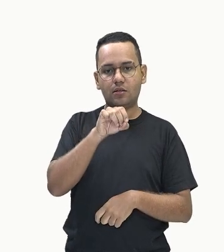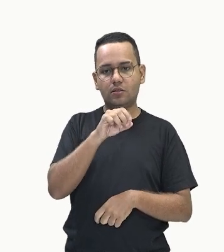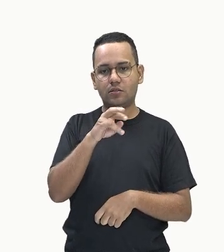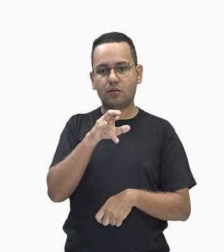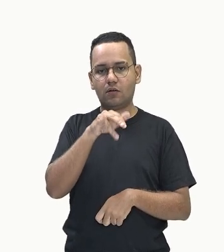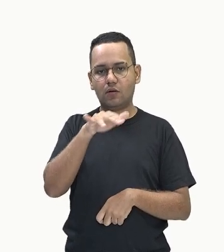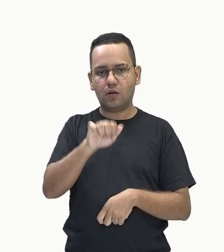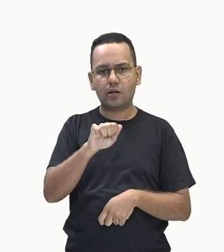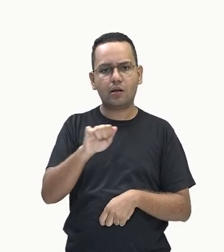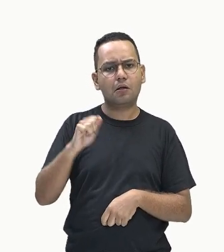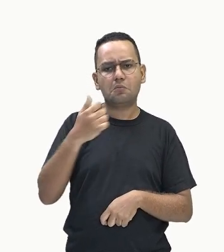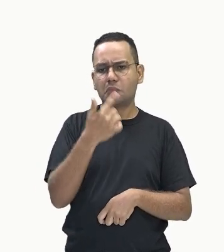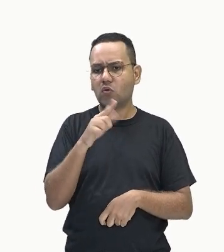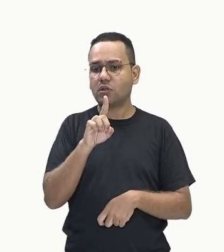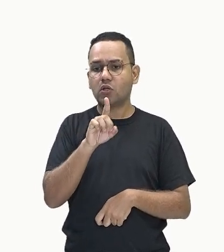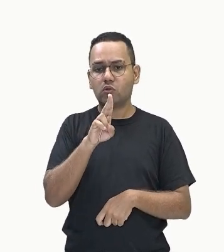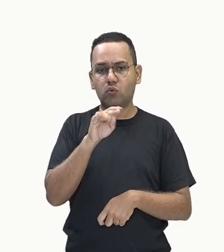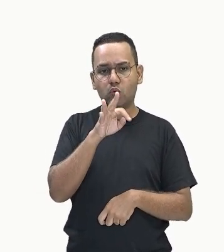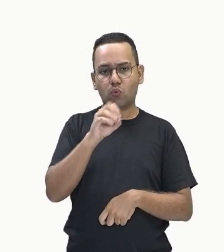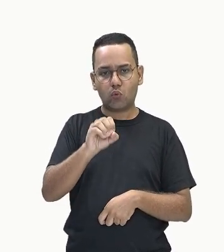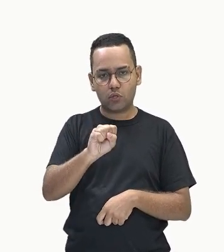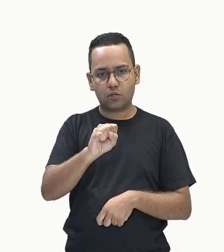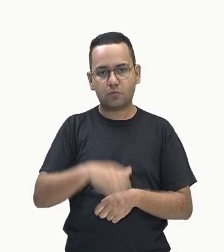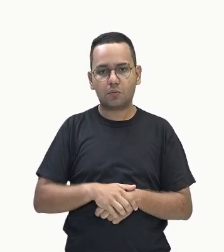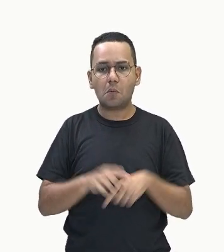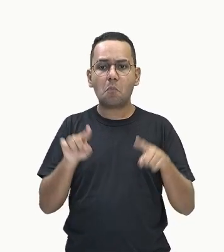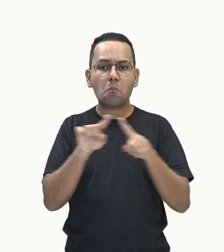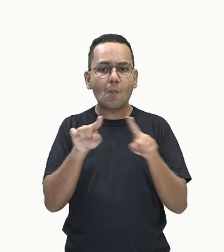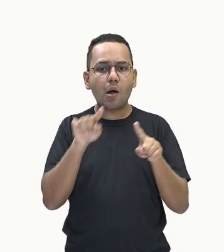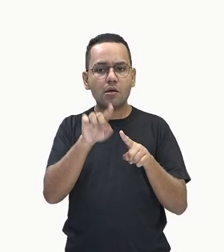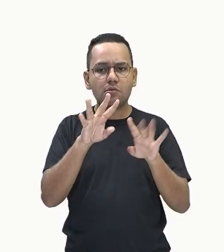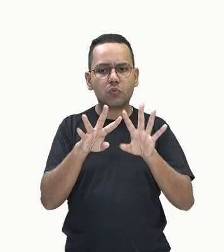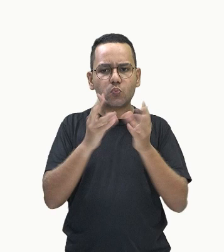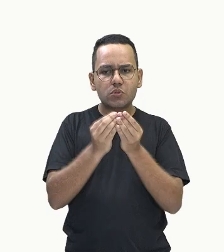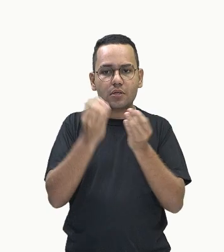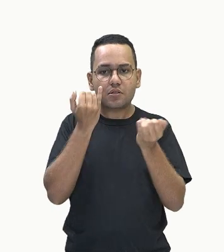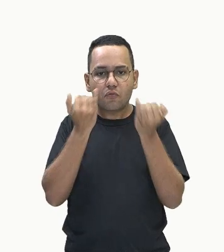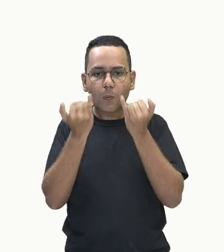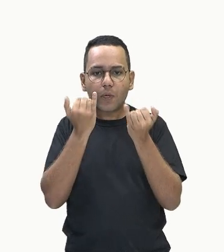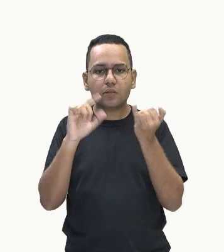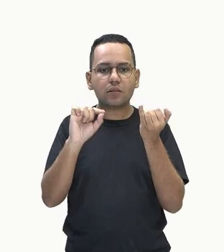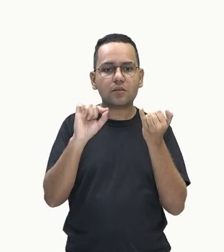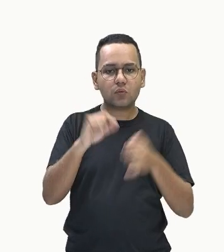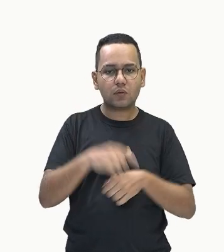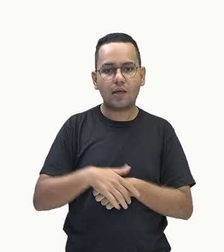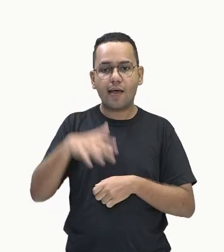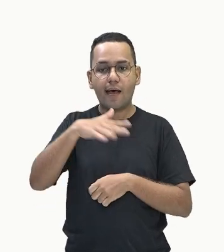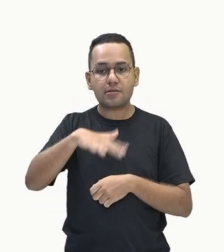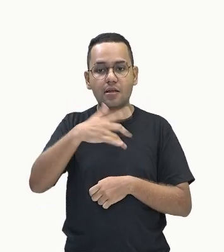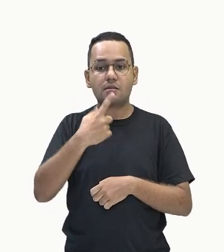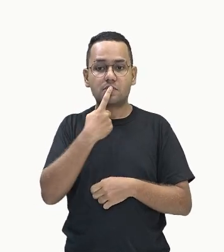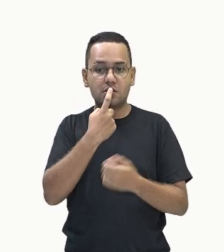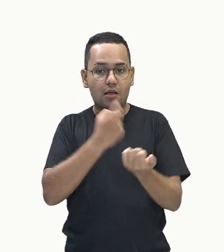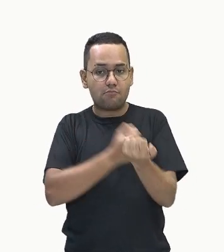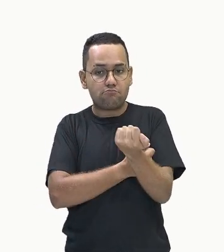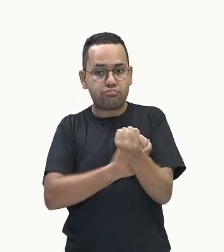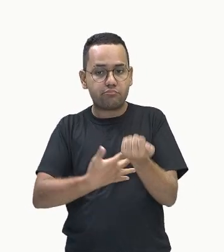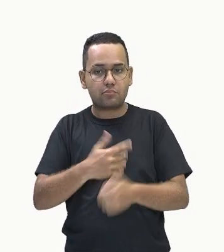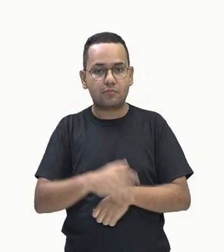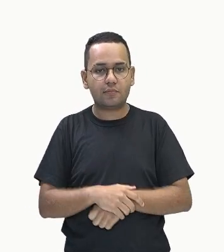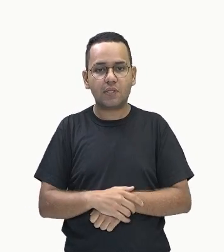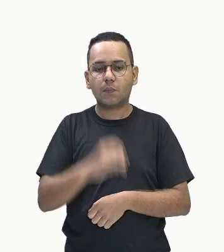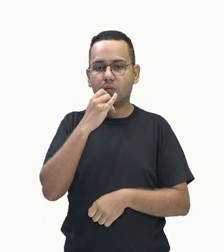ductos, não possuem canais, e as secreções delas são lançadas diretamente no sangue. Um exemplo aí apresentado é